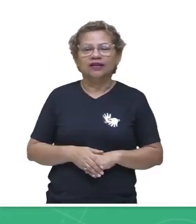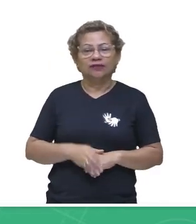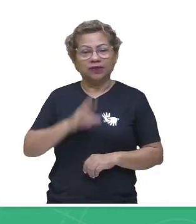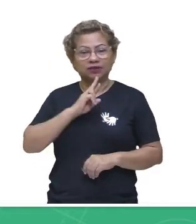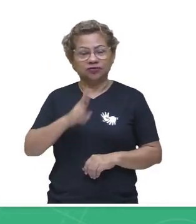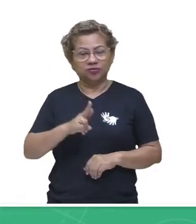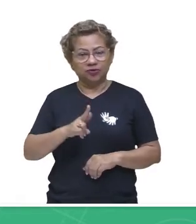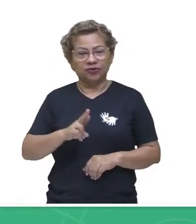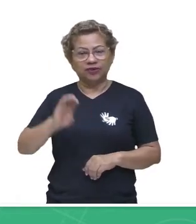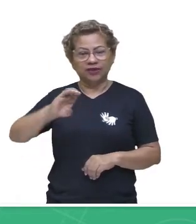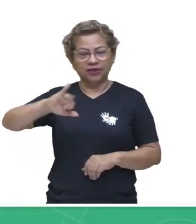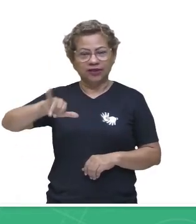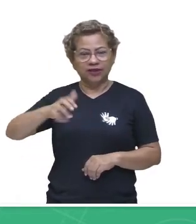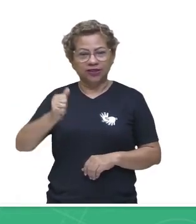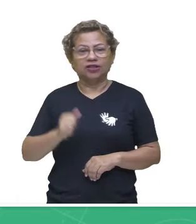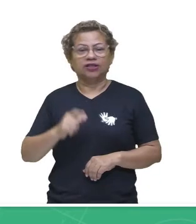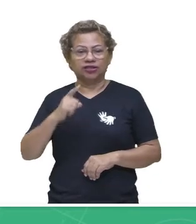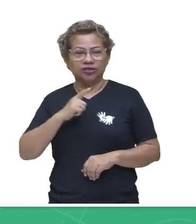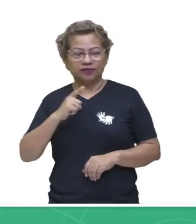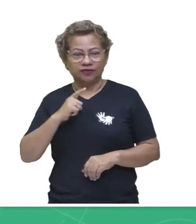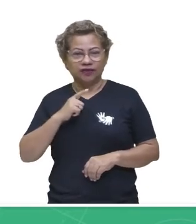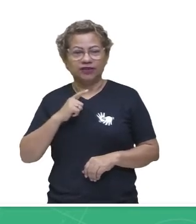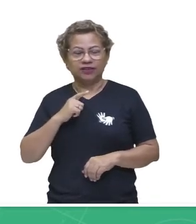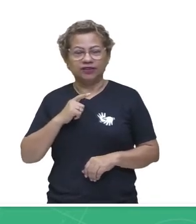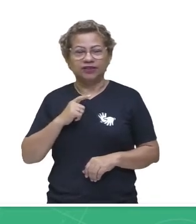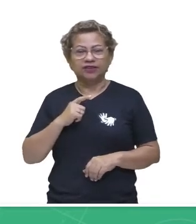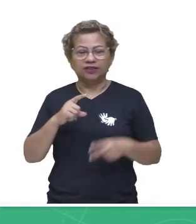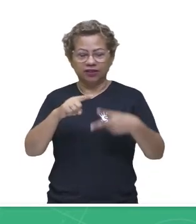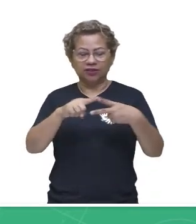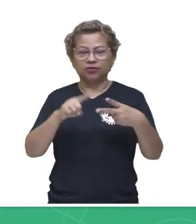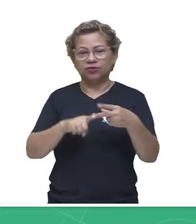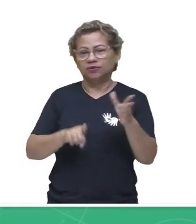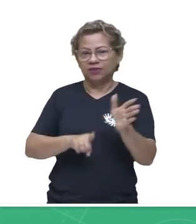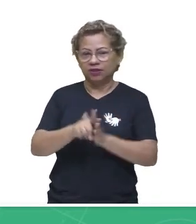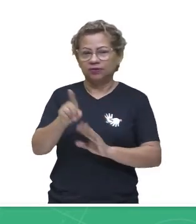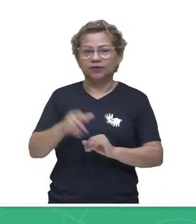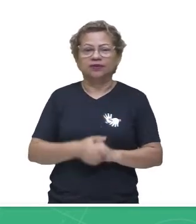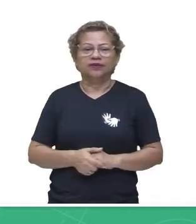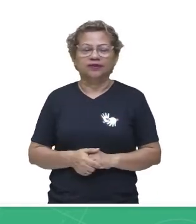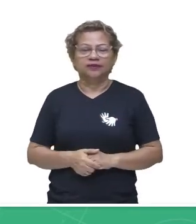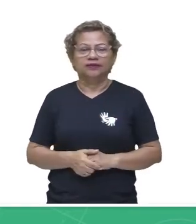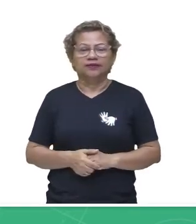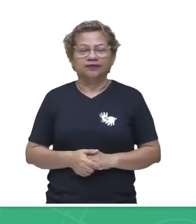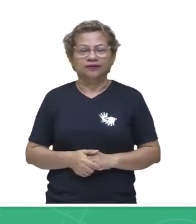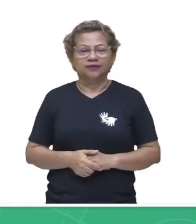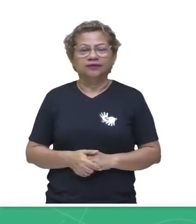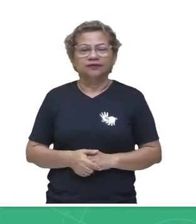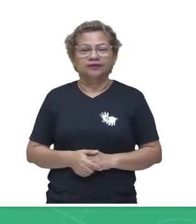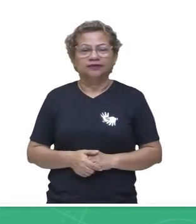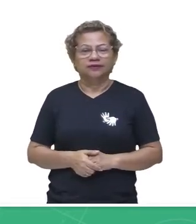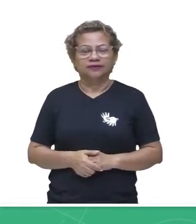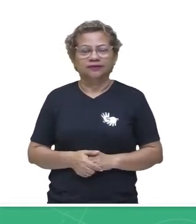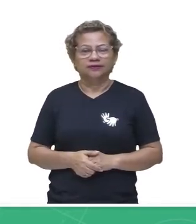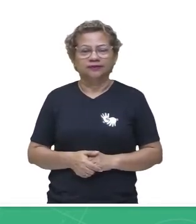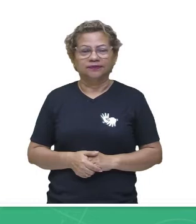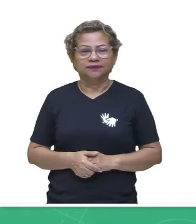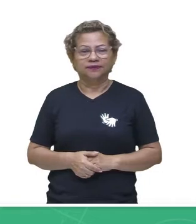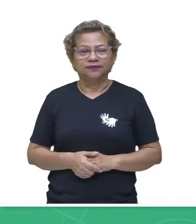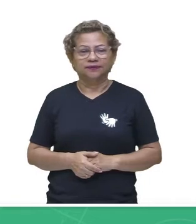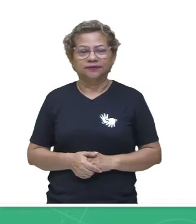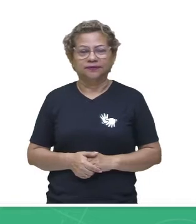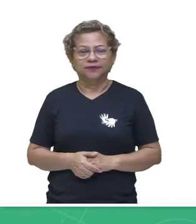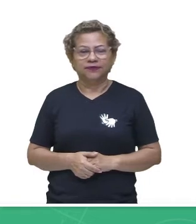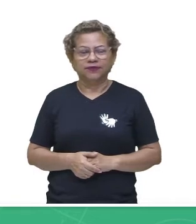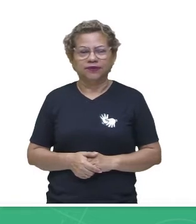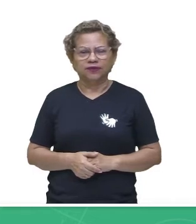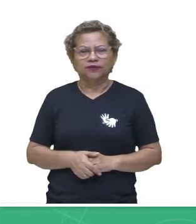aí também 2 questões do nosso, do nosso Exercitando, não é isso, gente? Então, como